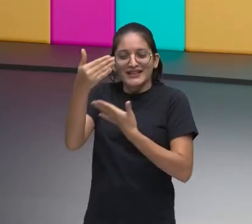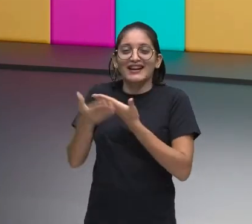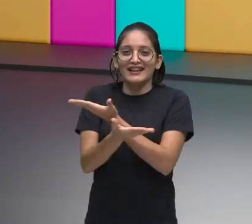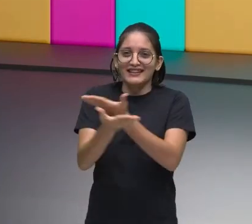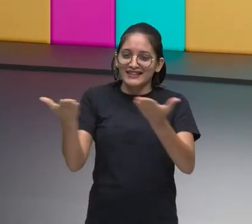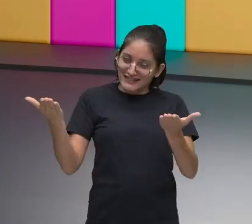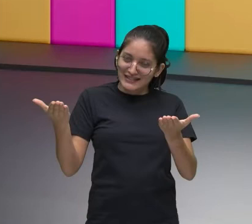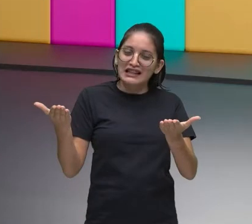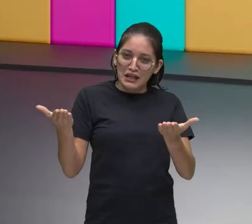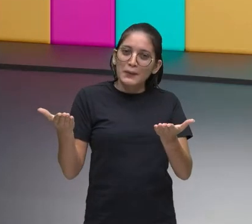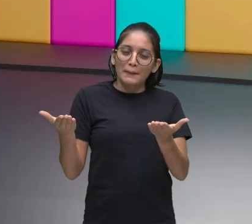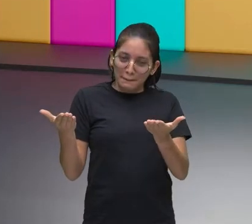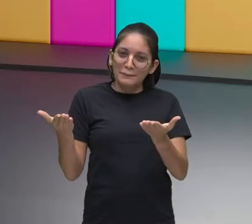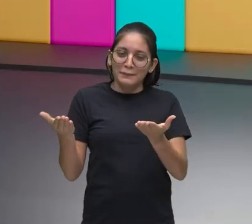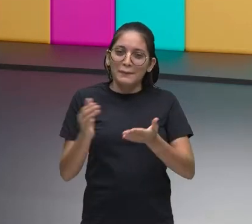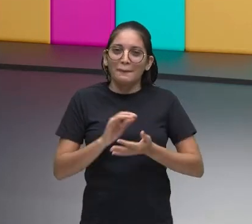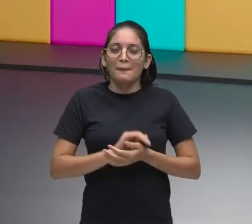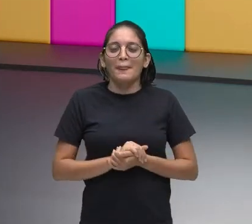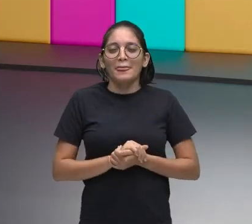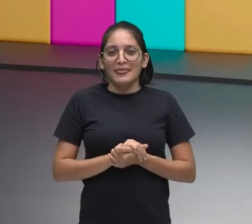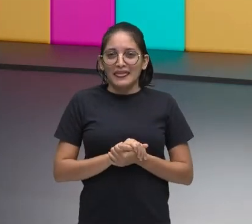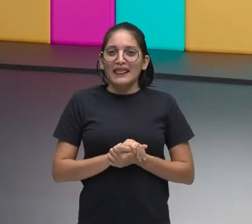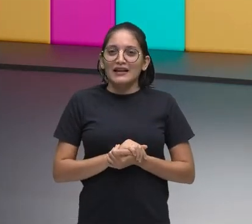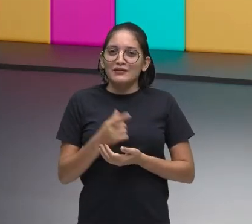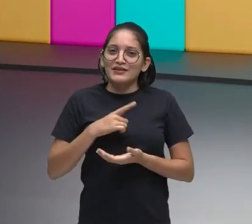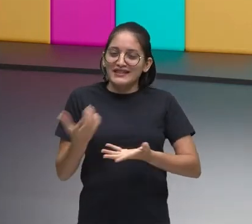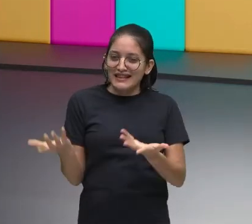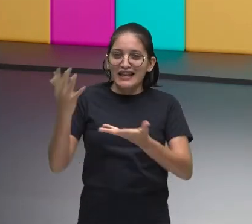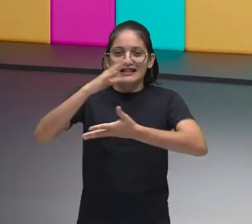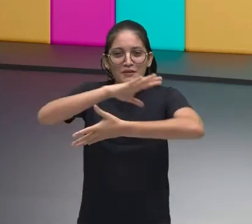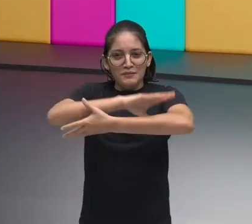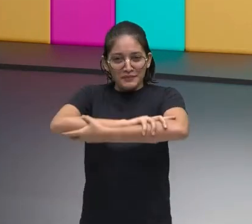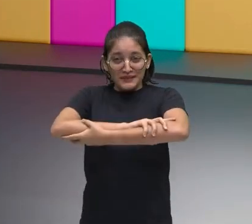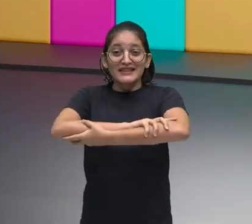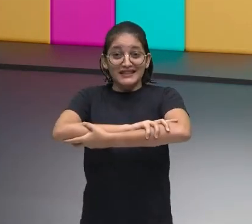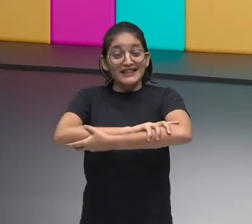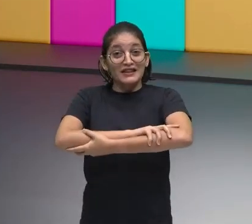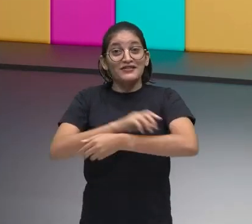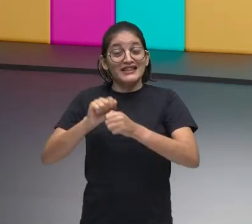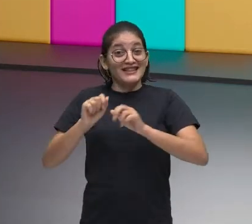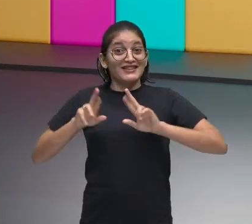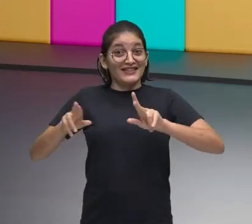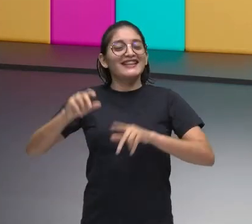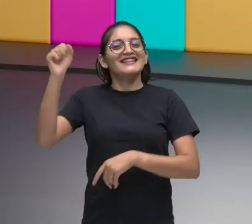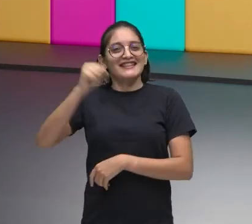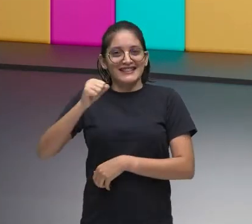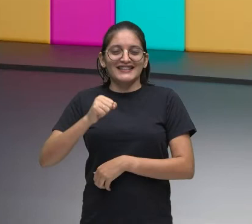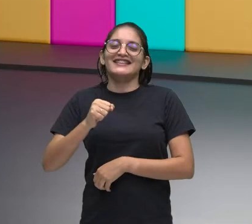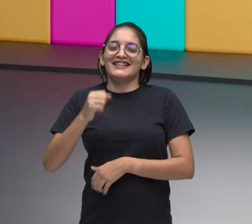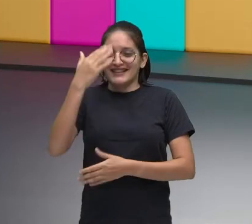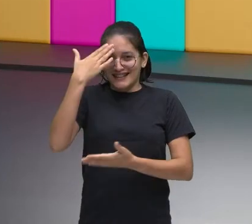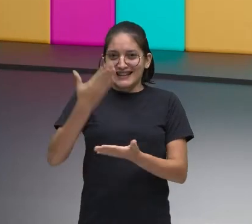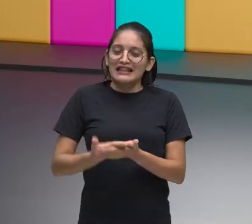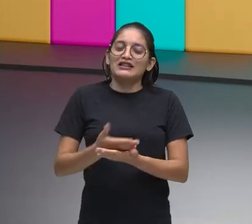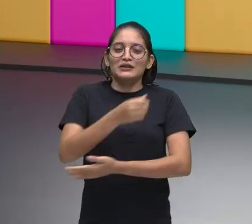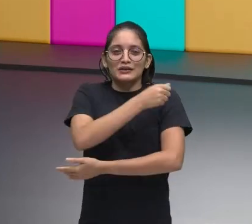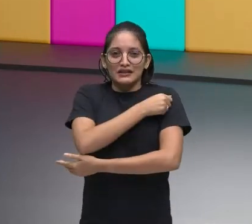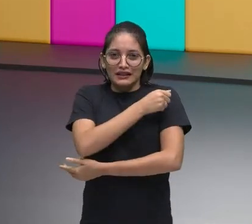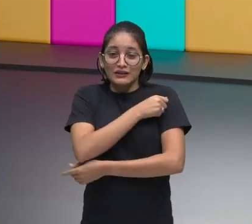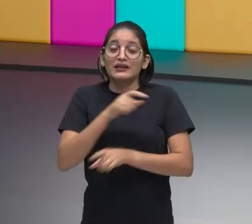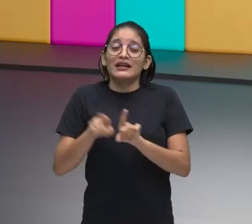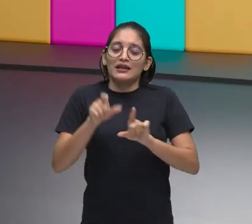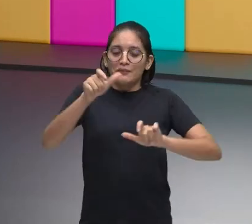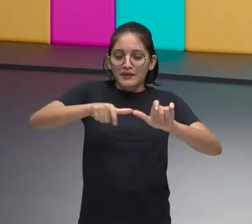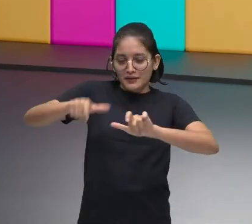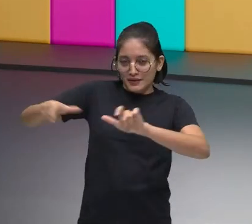você fazer, né, essa parceria. Né? Faz a diferença, com certeza, né, para os nossos alunos e as